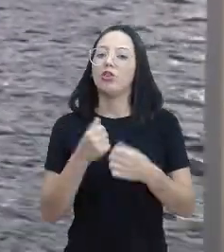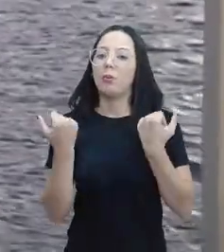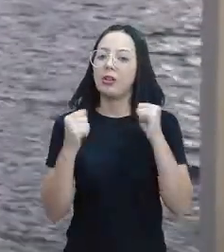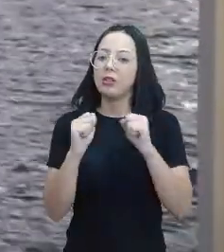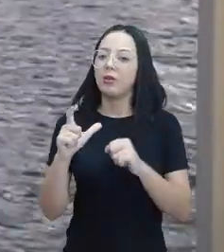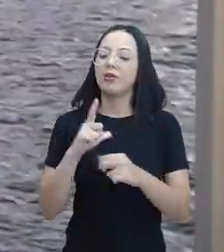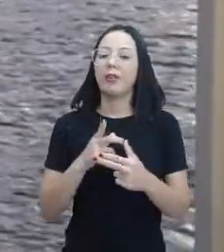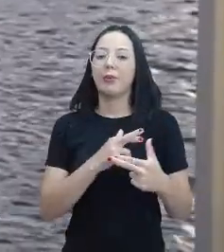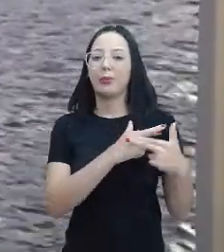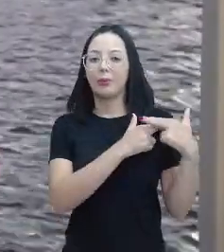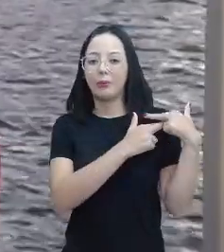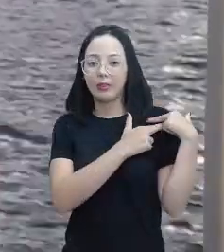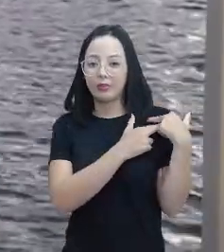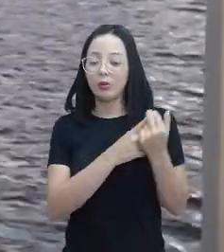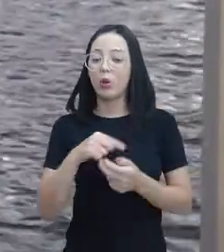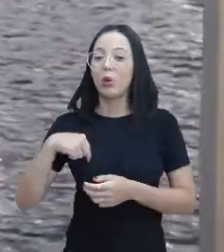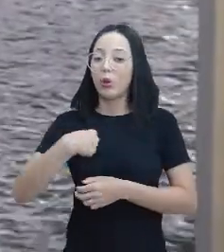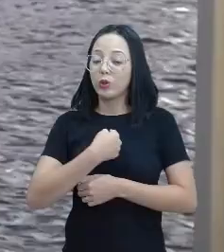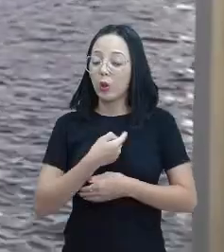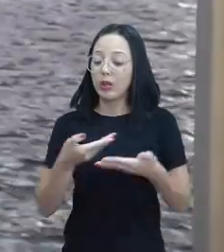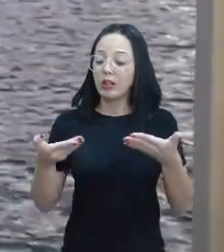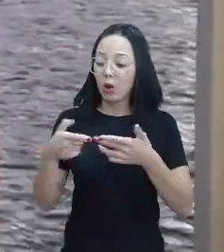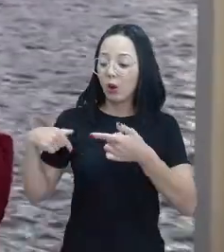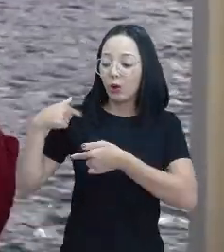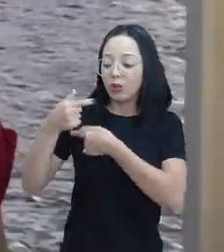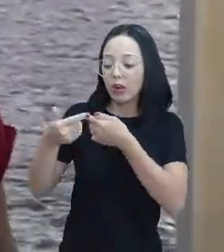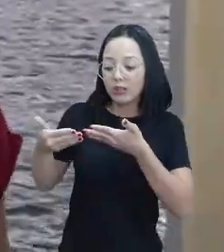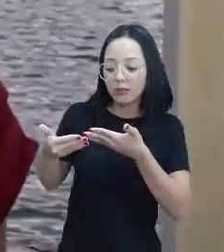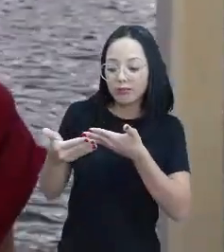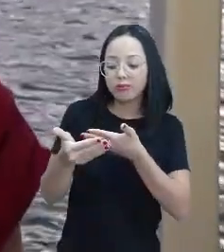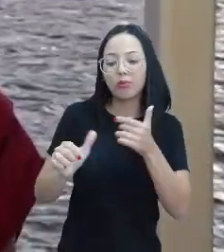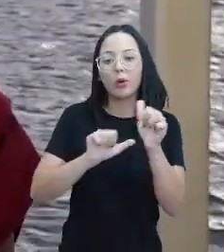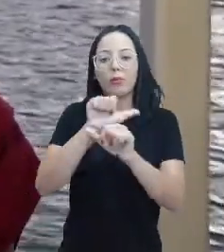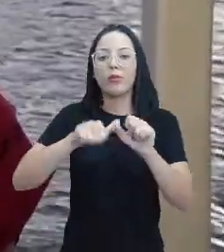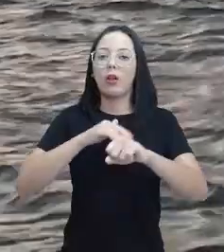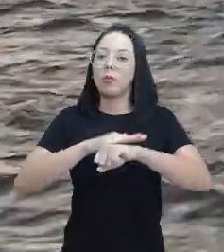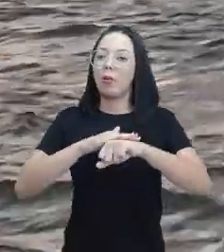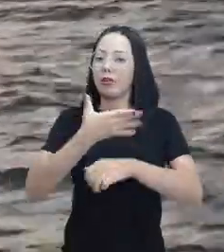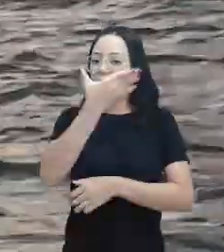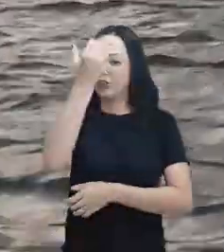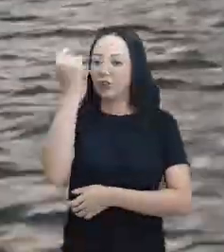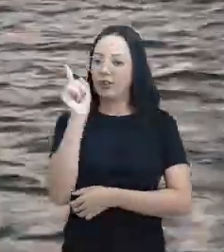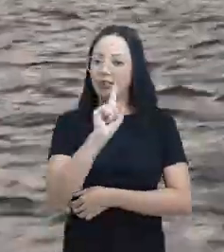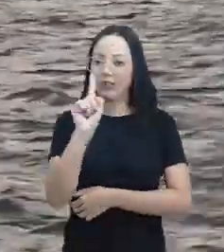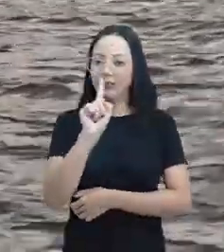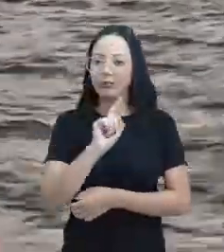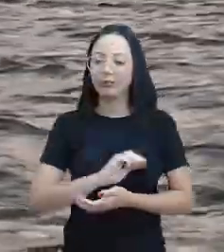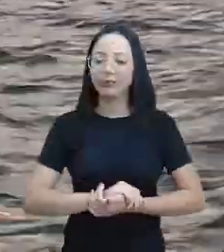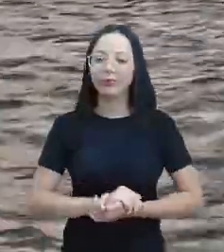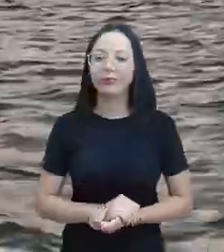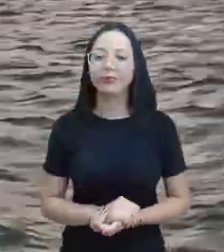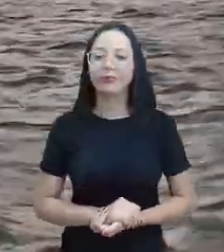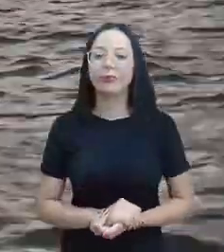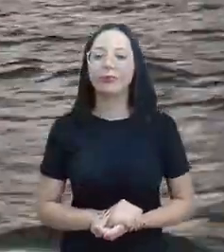esse compromisso. Somos nós a geração que vai mudar essa situação, não esqueça.